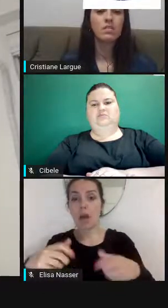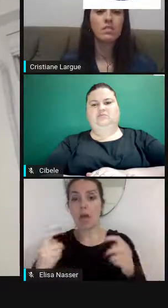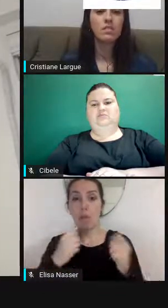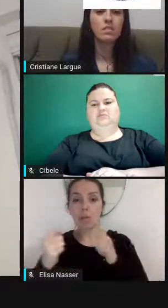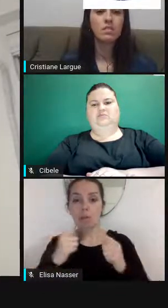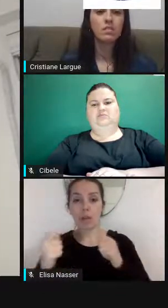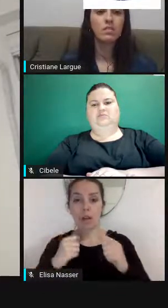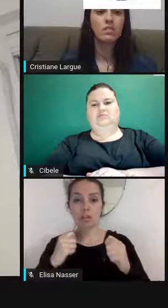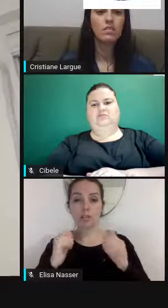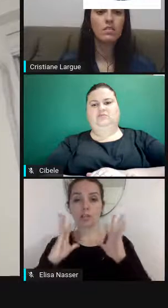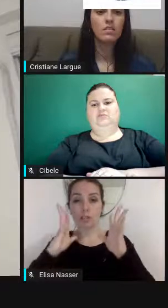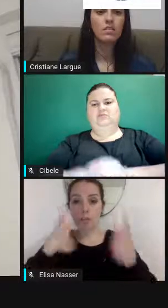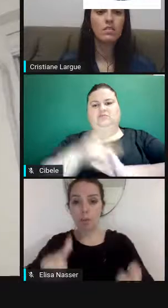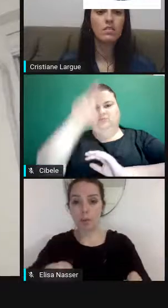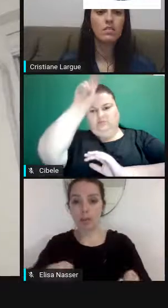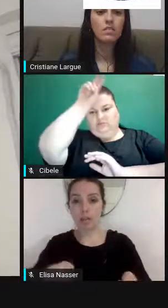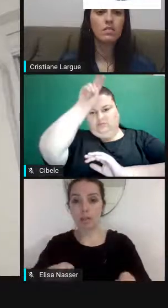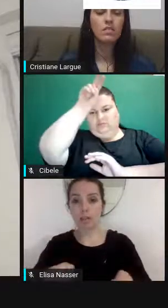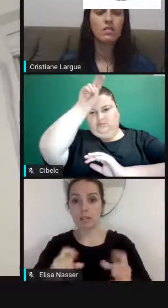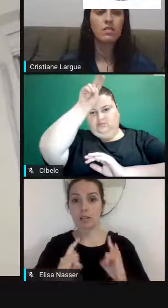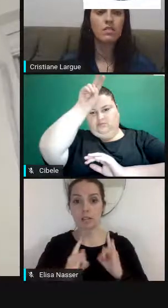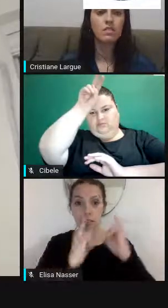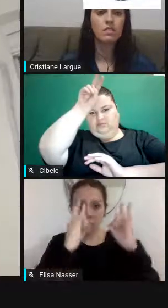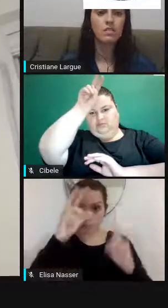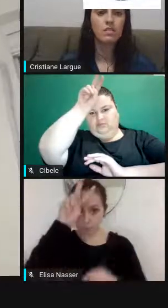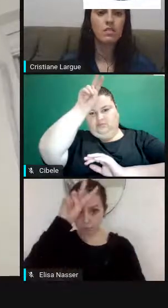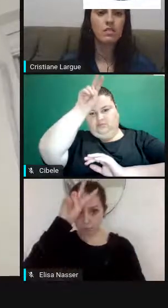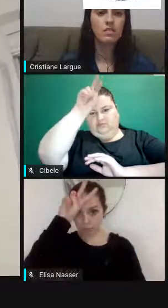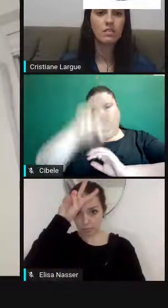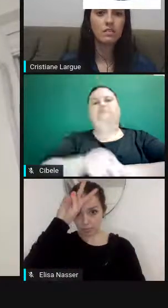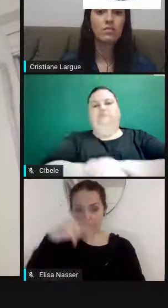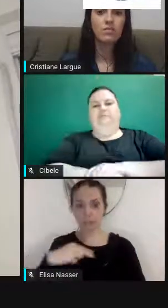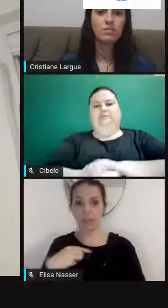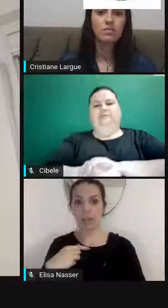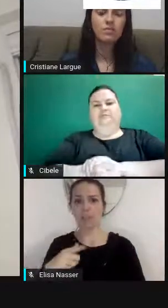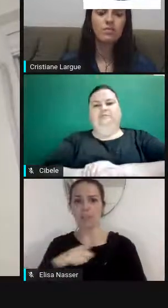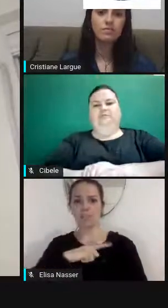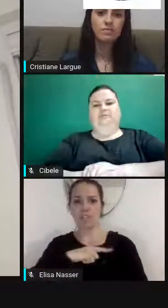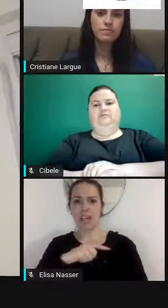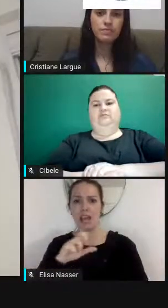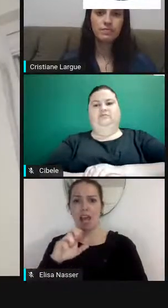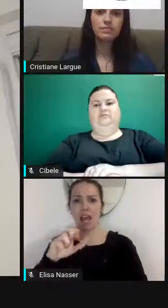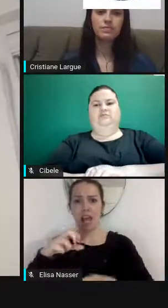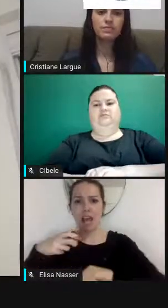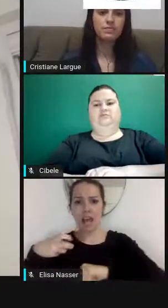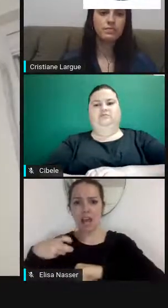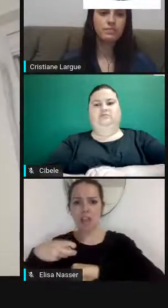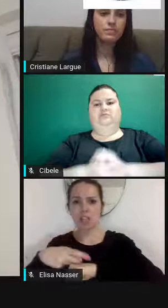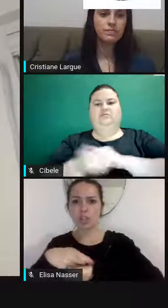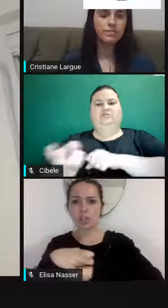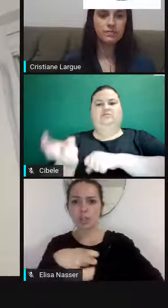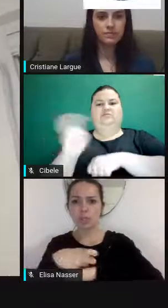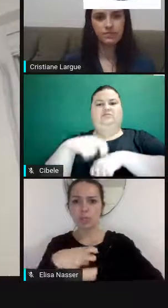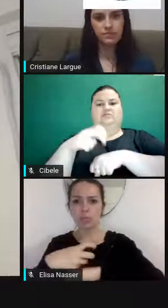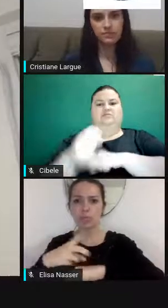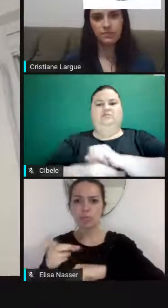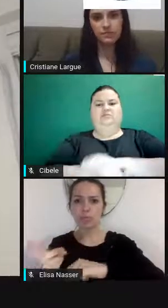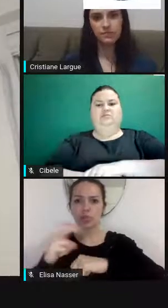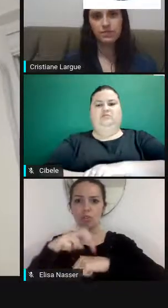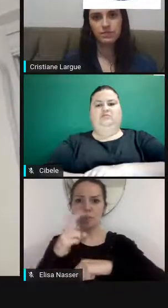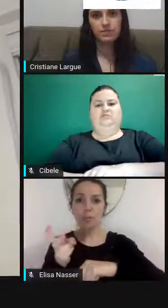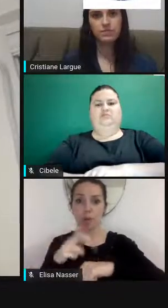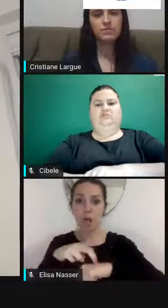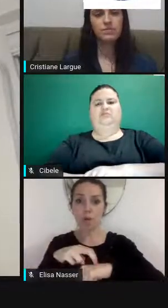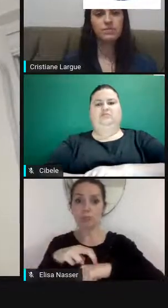eles tavam reclamando muito lá no condomínio eu tinha escorpiões monte monte de campeões e tal inclusive o